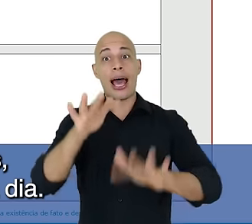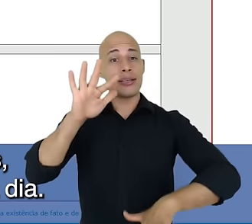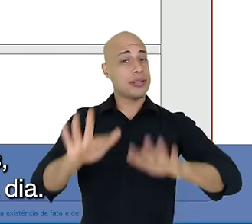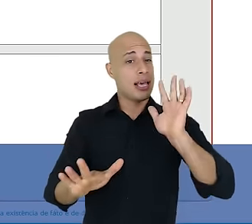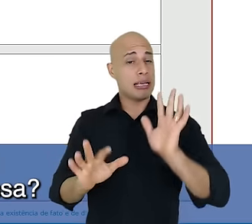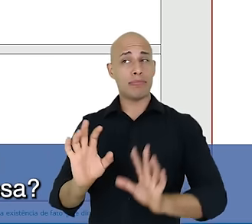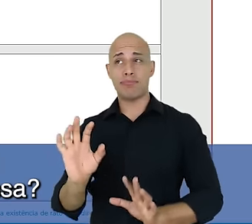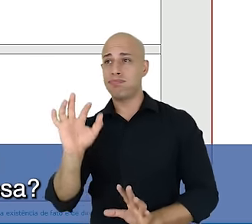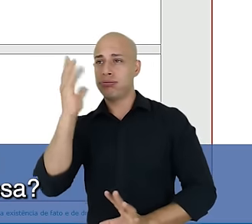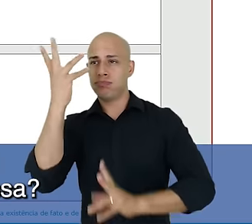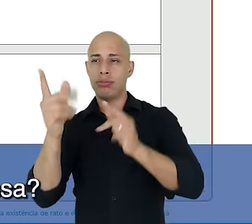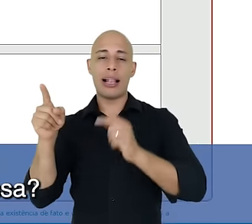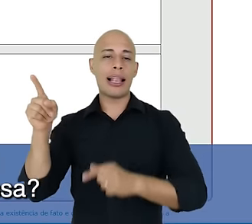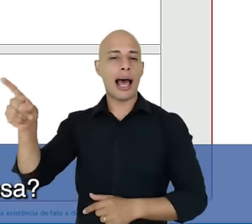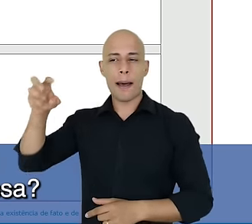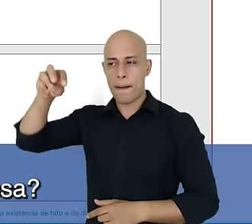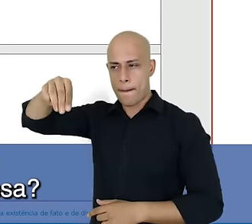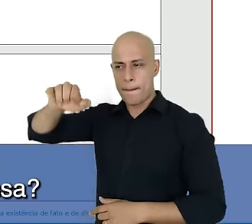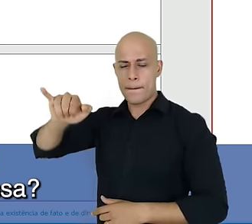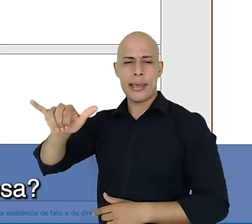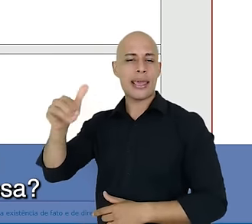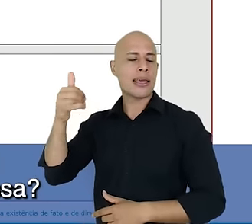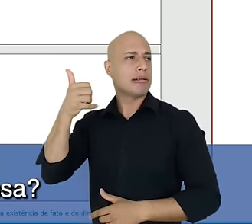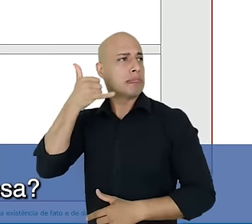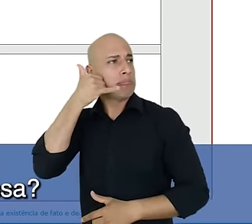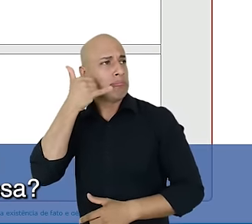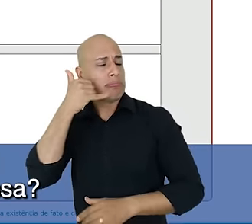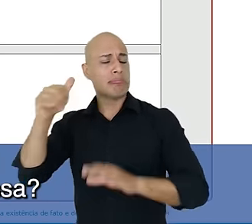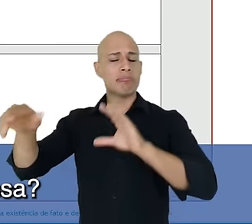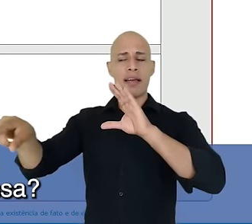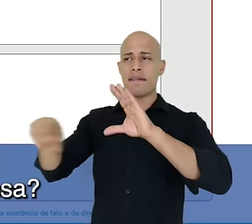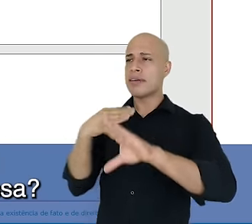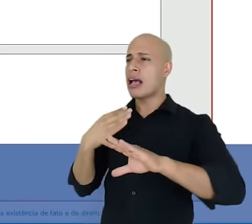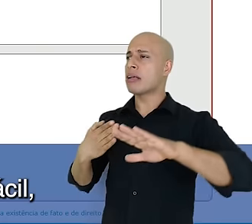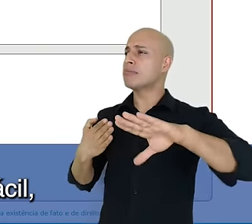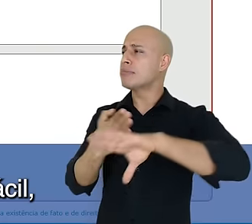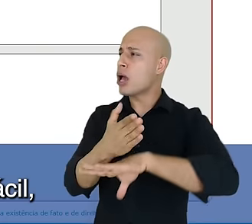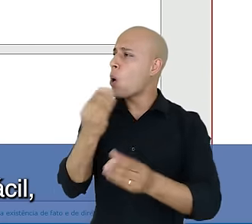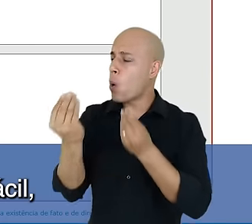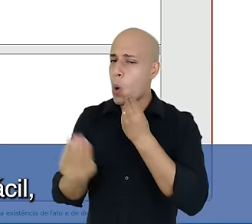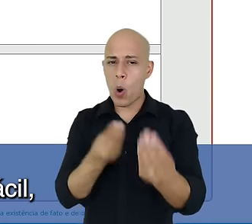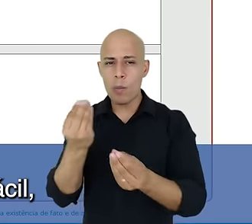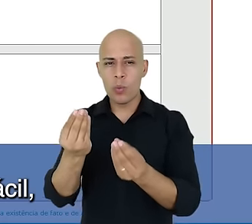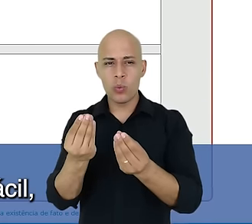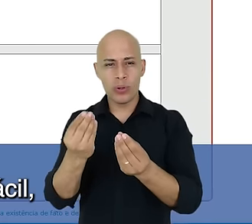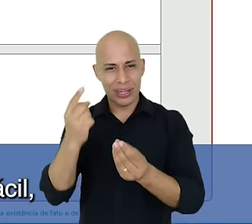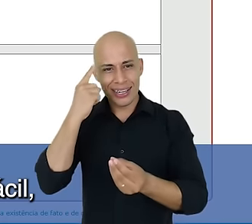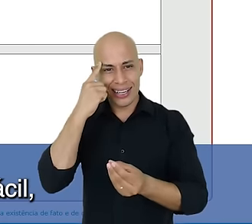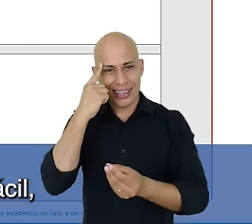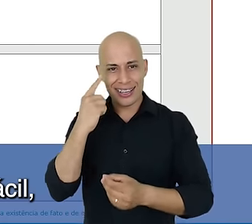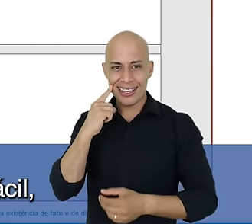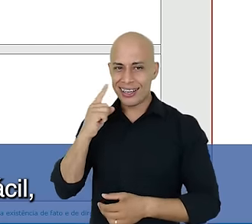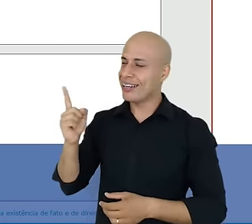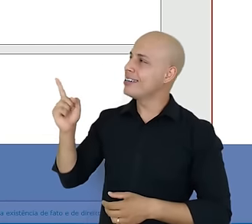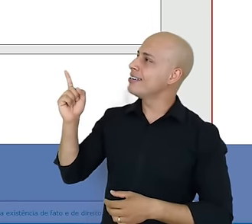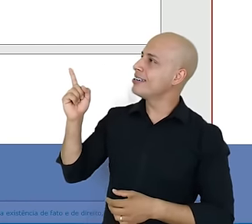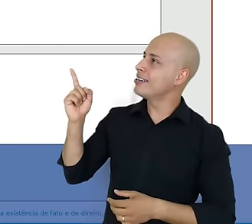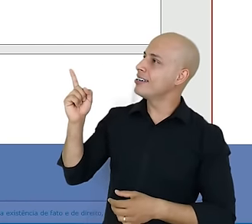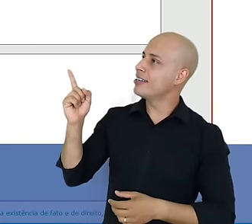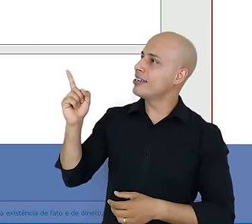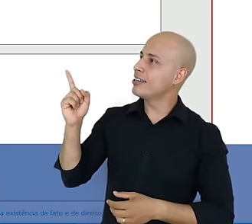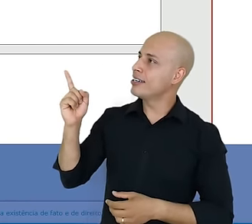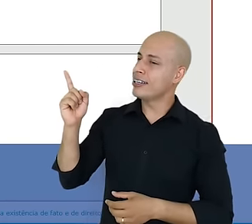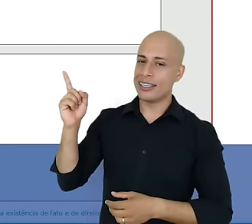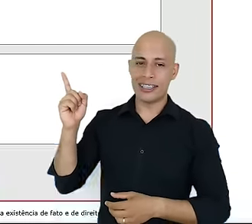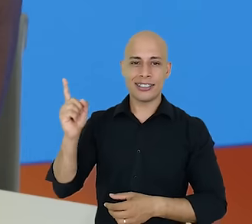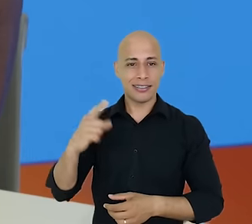gente no dia a dia o meil liga pra gente eu não sei nenhuma inscrição onde que a gente acessa eu acesso o Se integra que é um ambiente mais fácil lembrando o